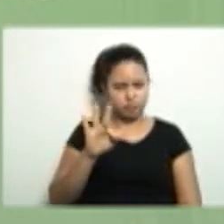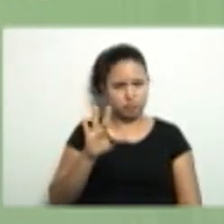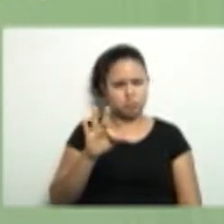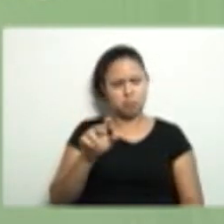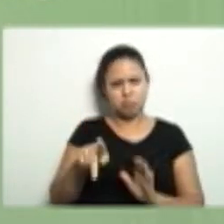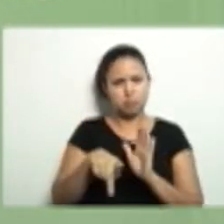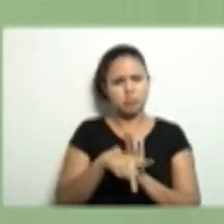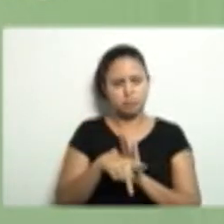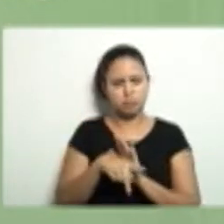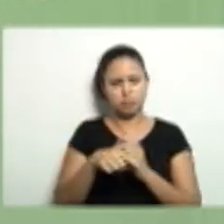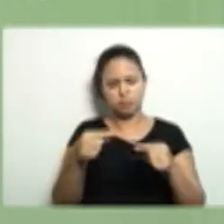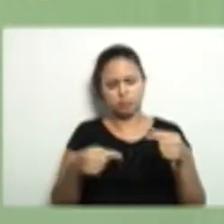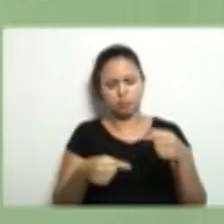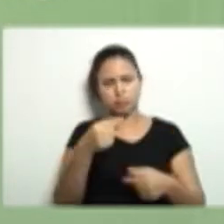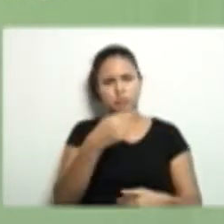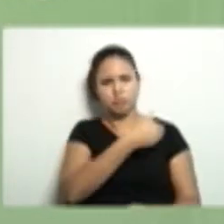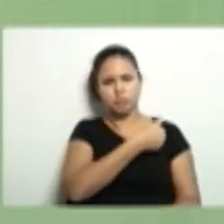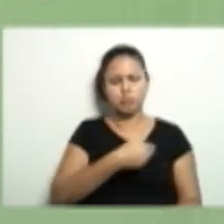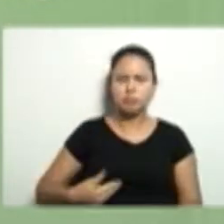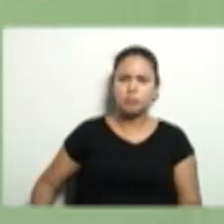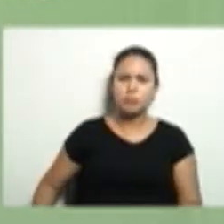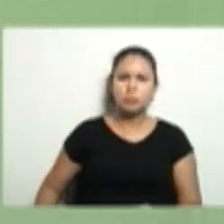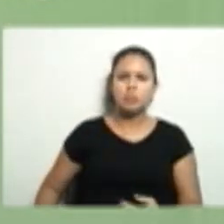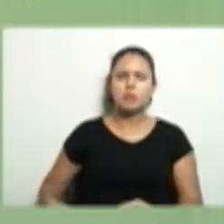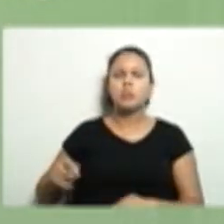qual seria o seu objetivo?